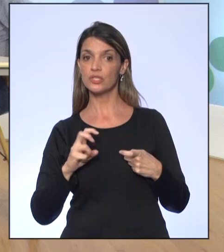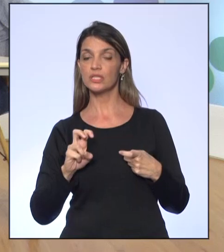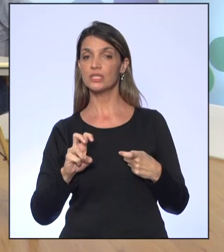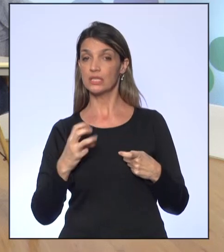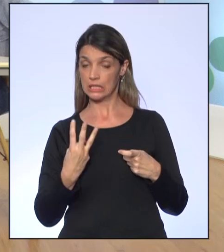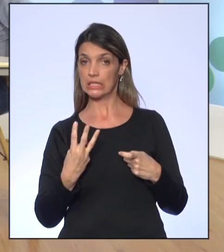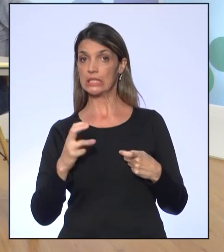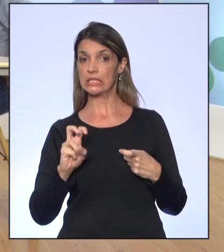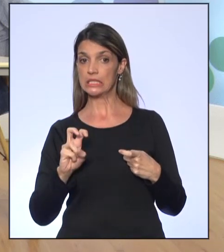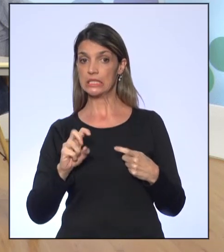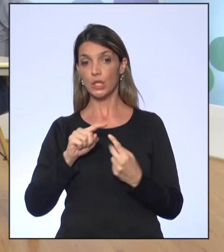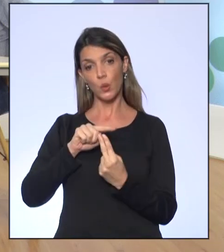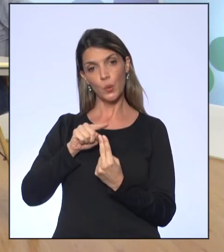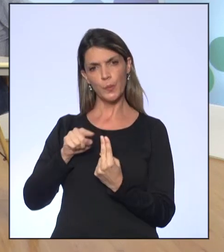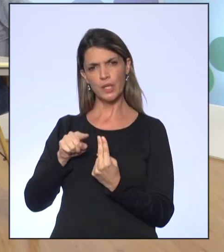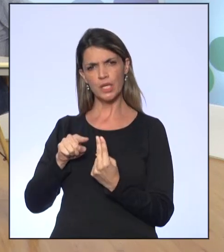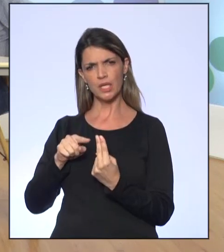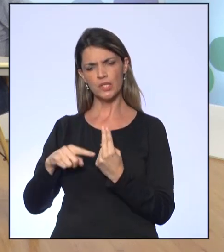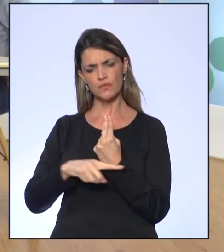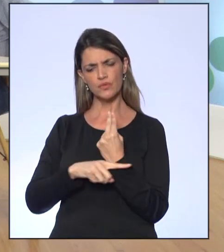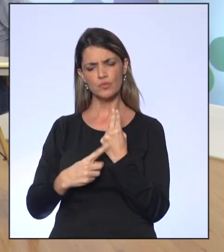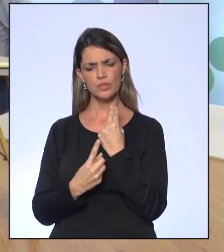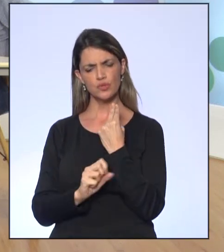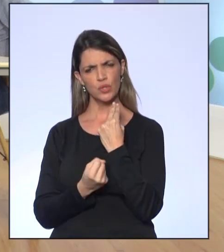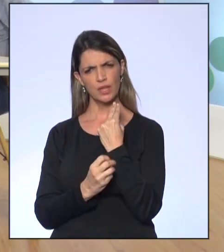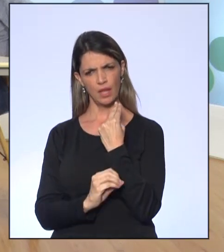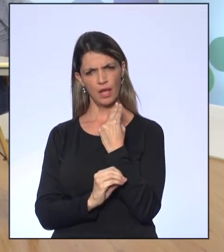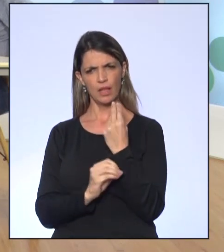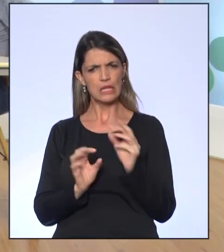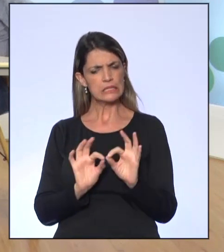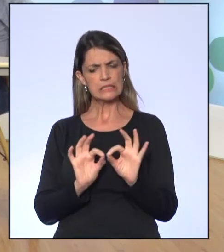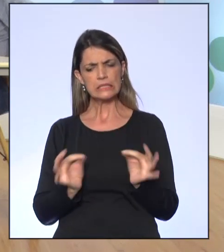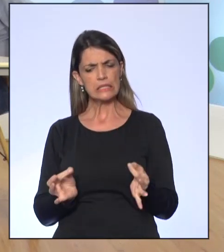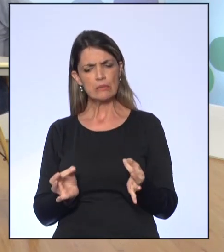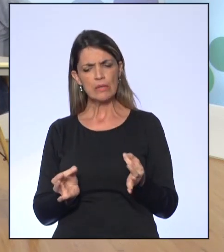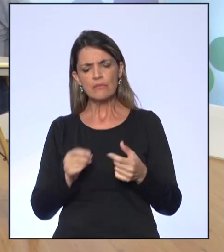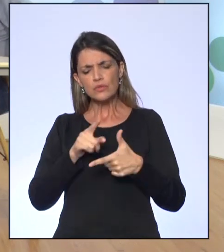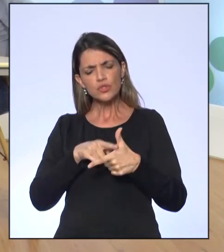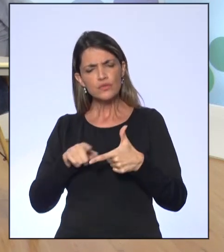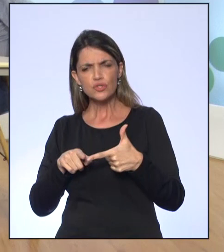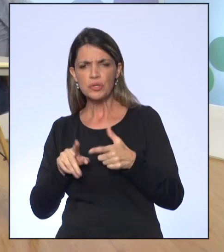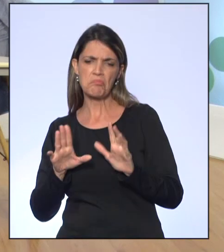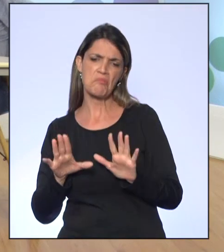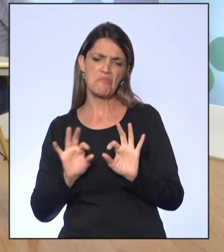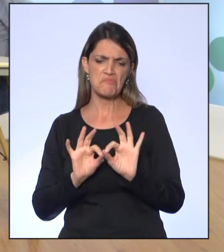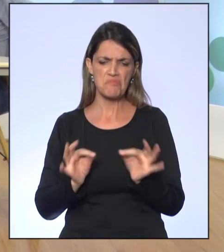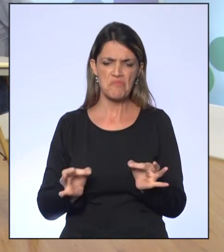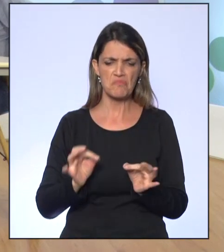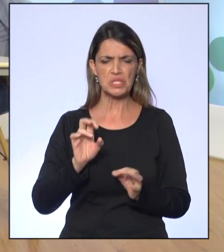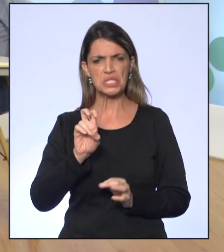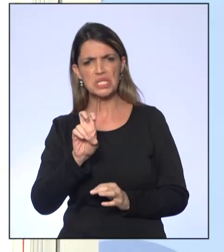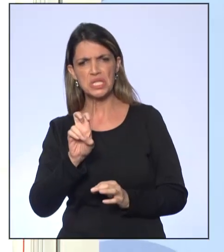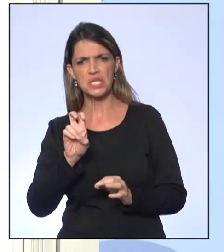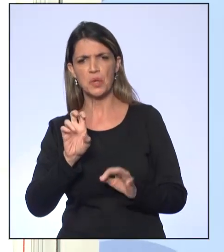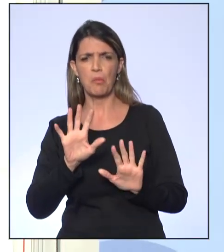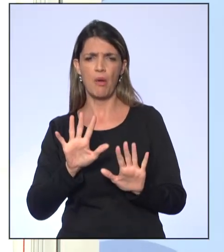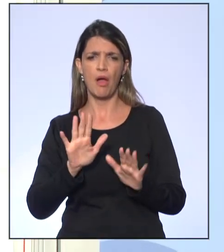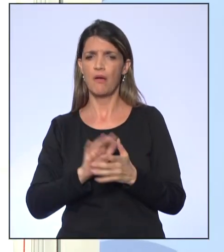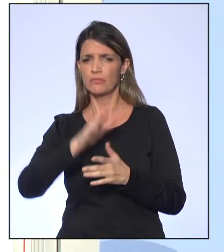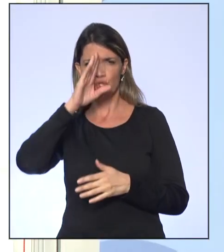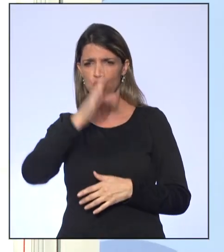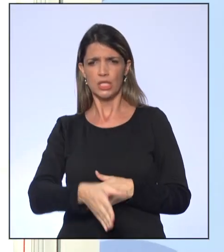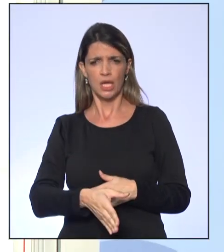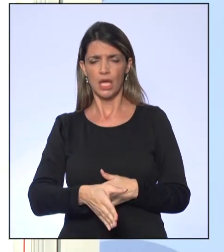por 180. Se eu simplificar, dá quanto? Olha, eu posso simplificar por 5, né? Mas aí vamos direto,